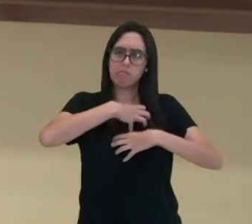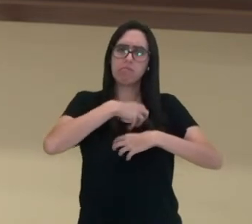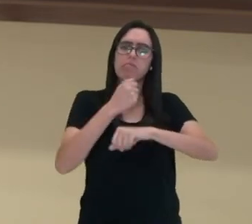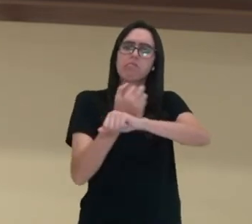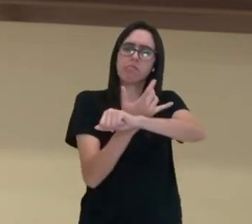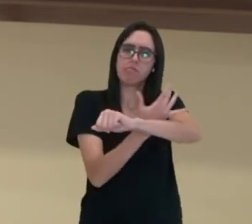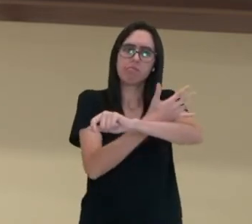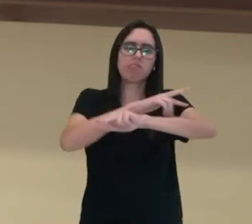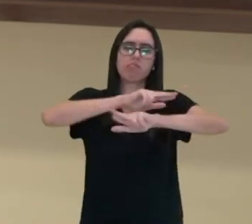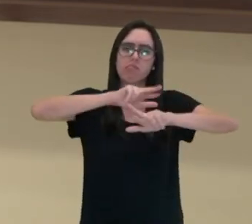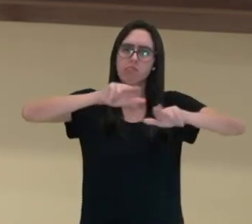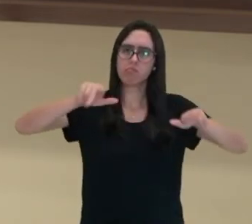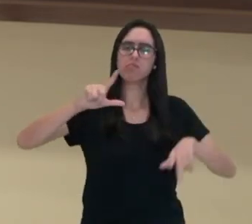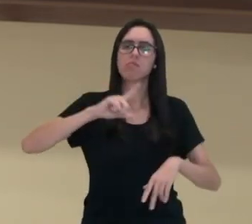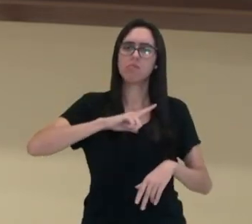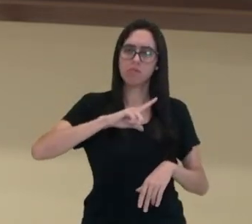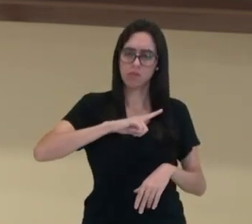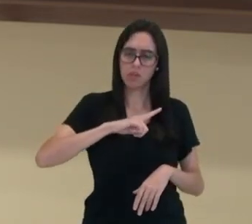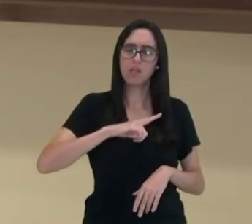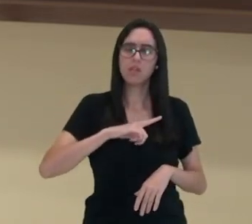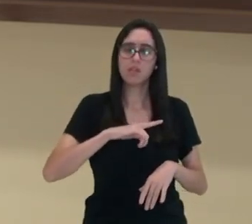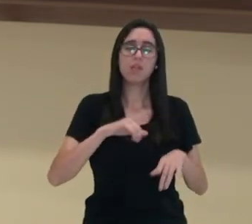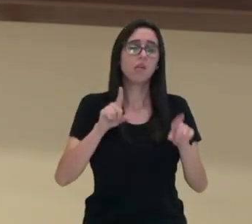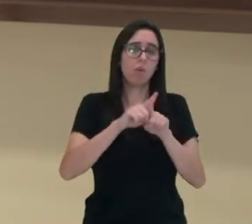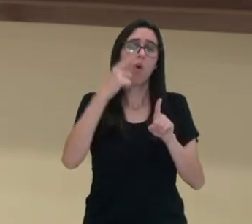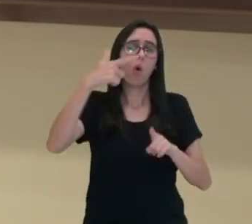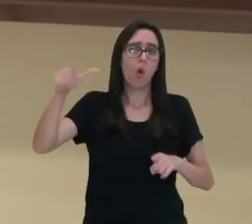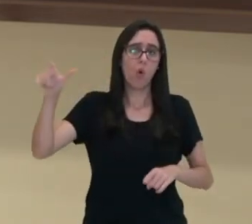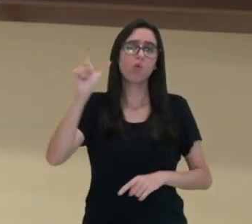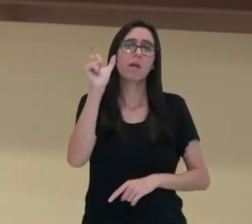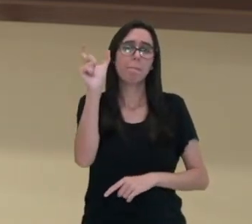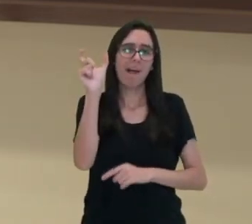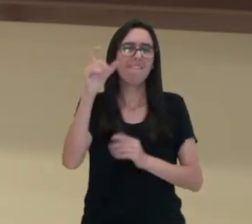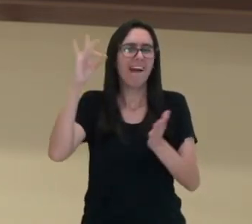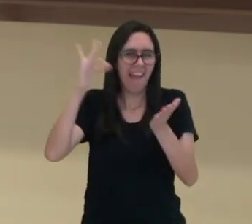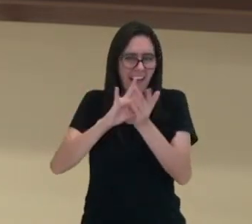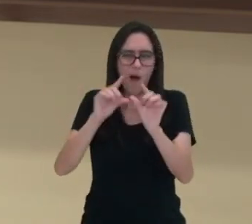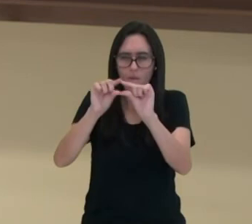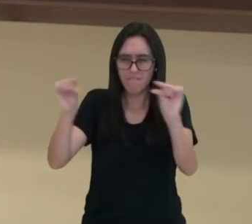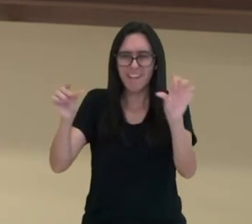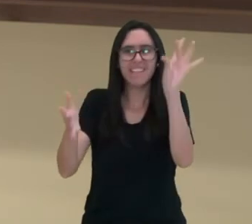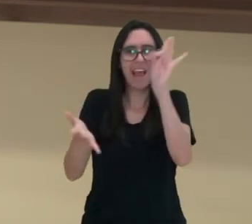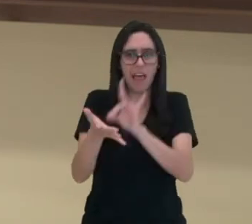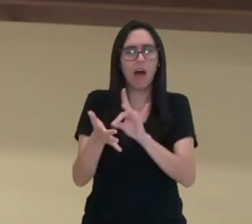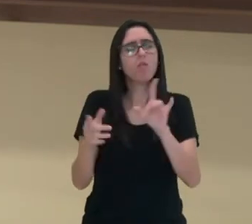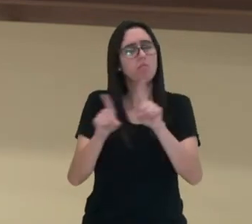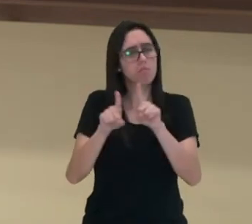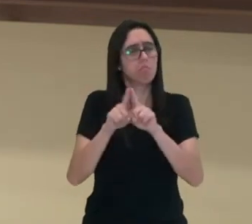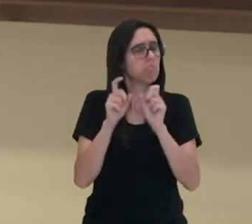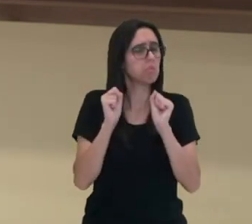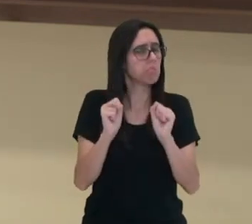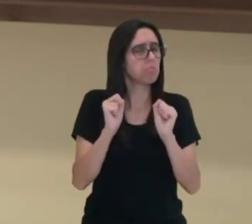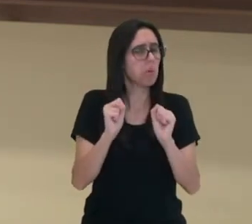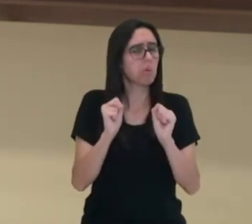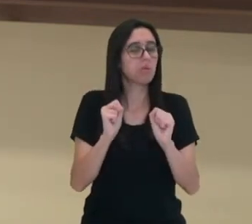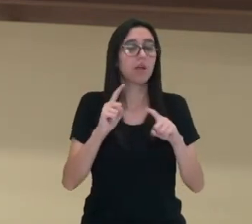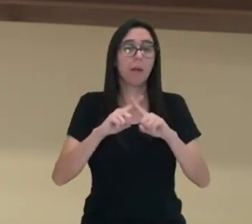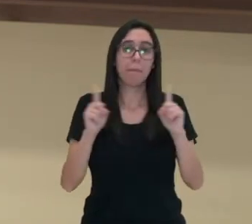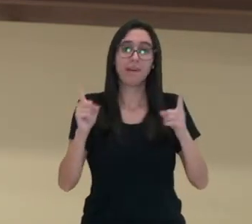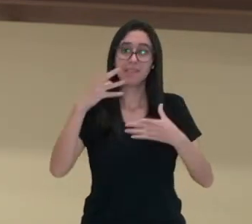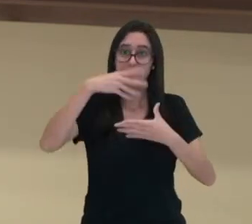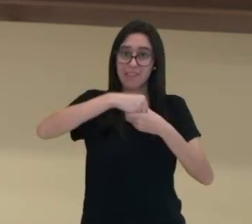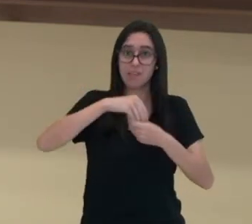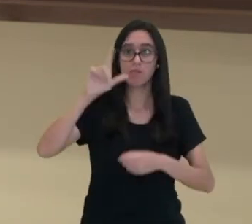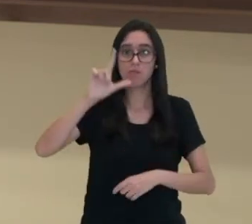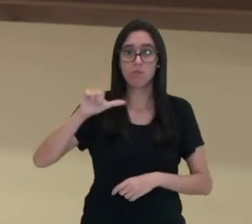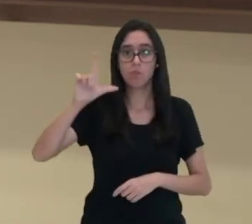As palavras utilizadas também no sentido denotativo, no sentido real, podem produzir a sinestesia, né? Mas na literatura a gente vai